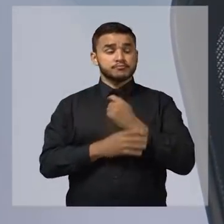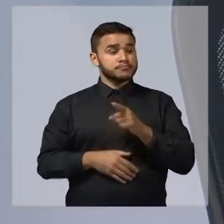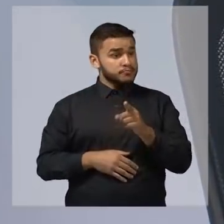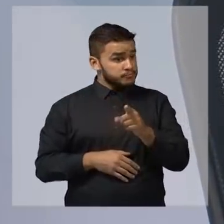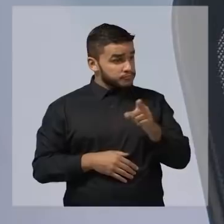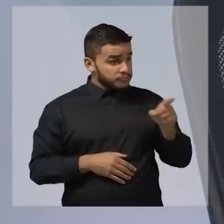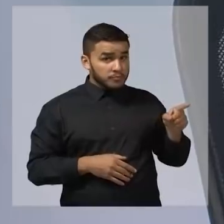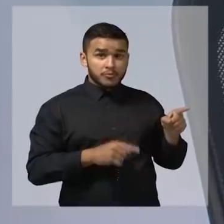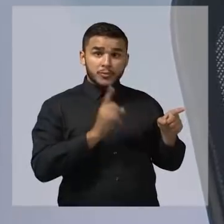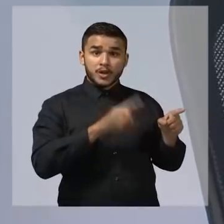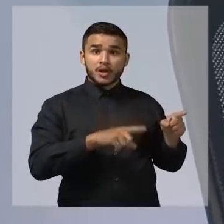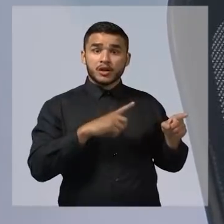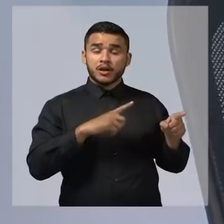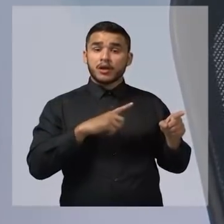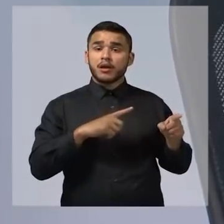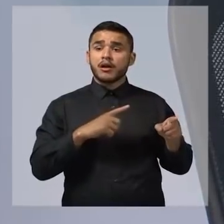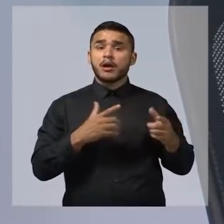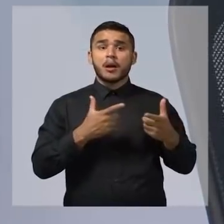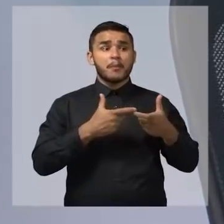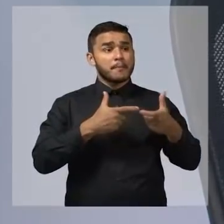são vítimas, maioria